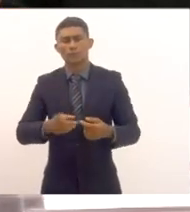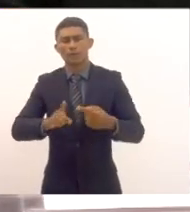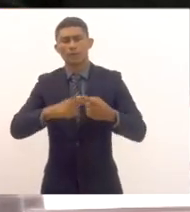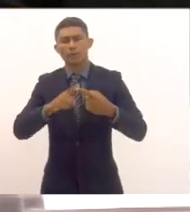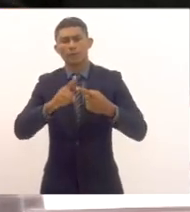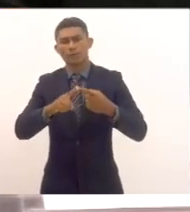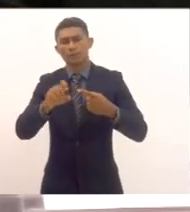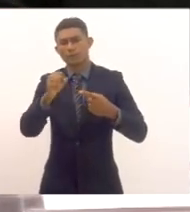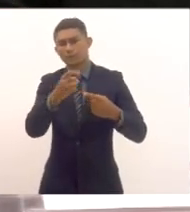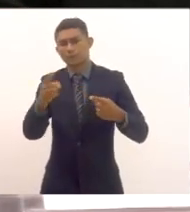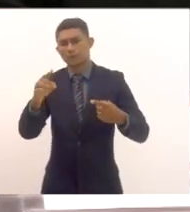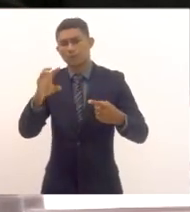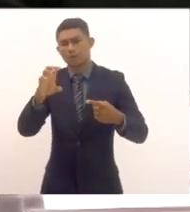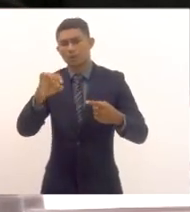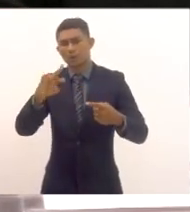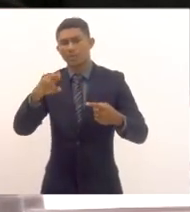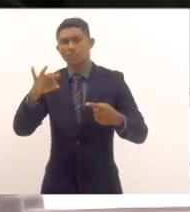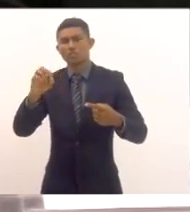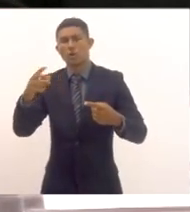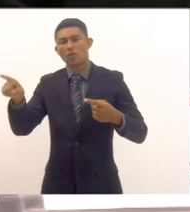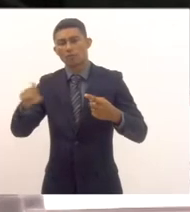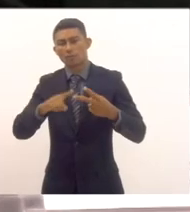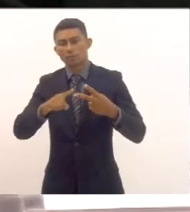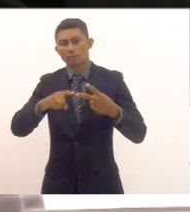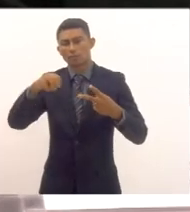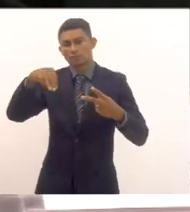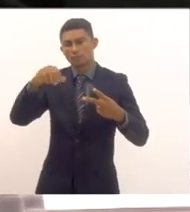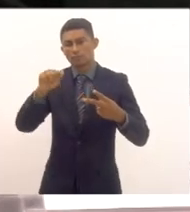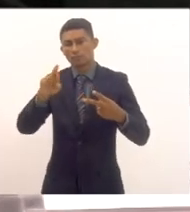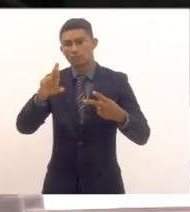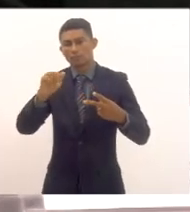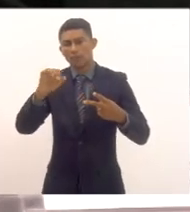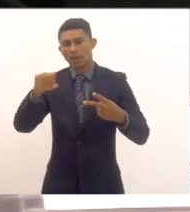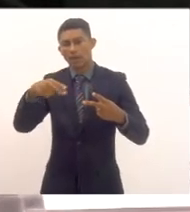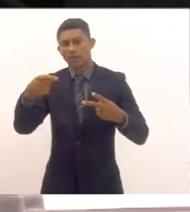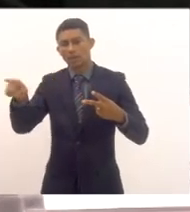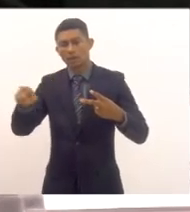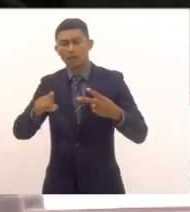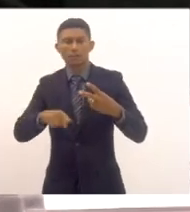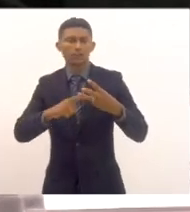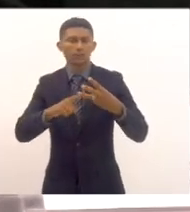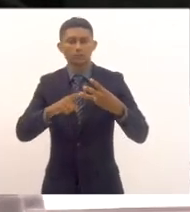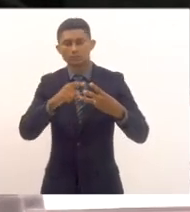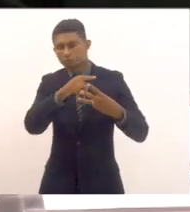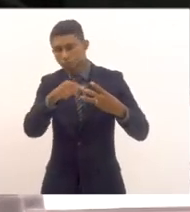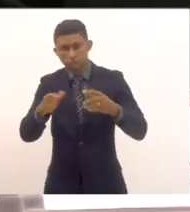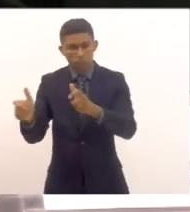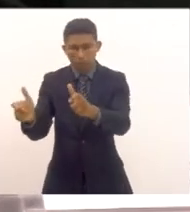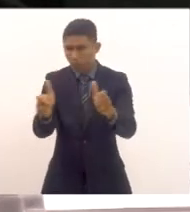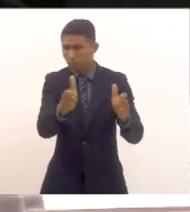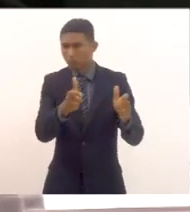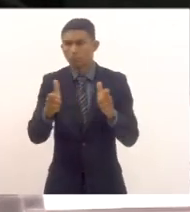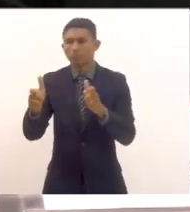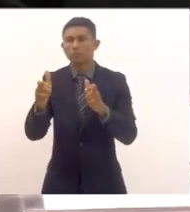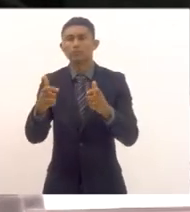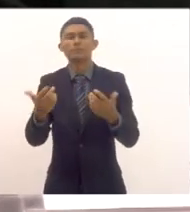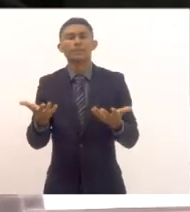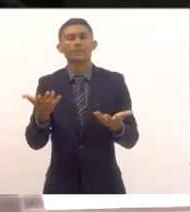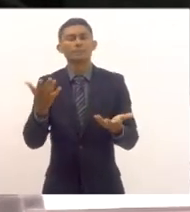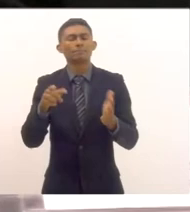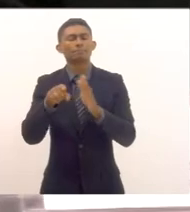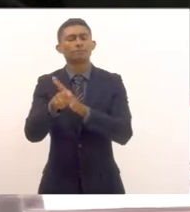Maracanã e São Francisco Xavier não poderia ser feito é essa fiscalização permanente